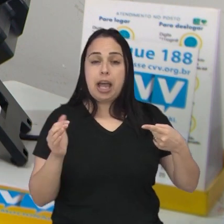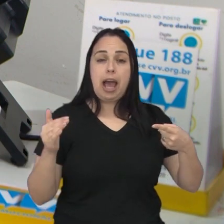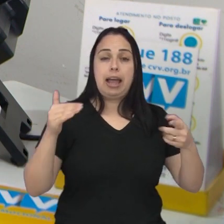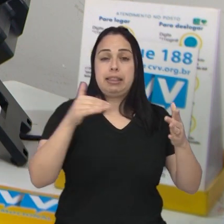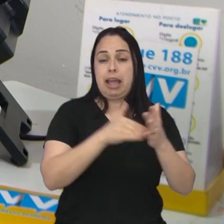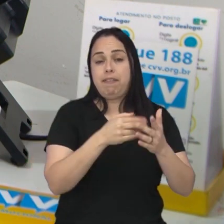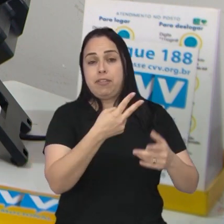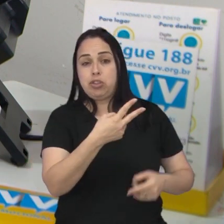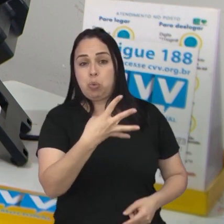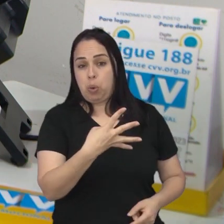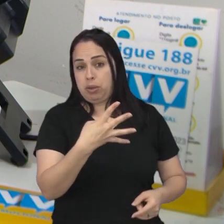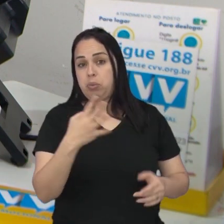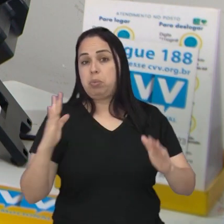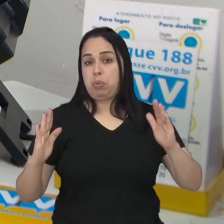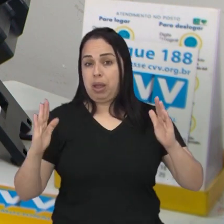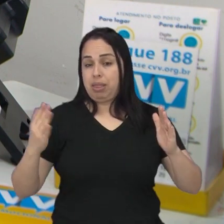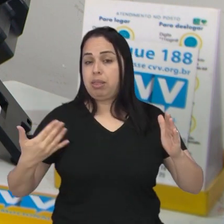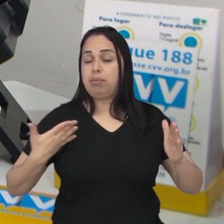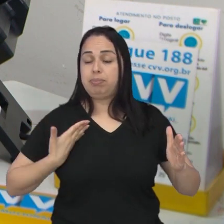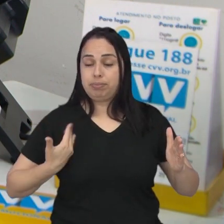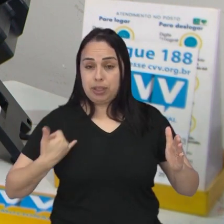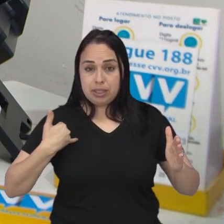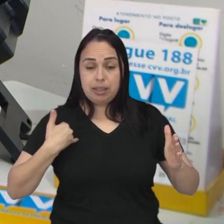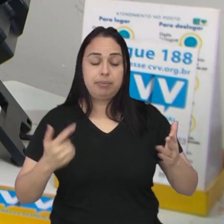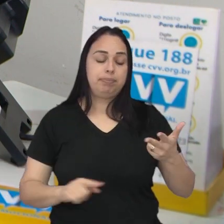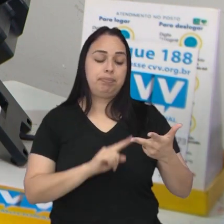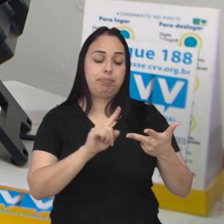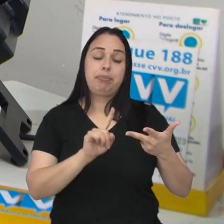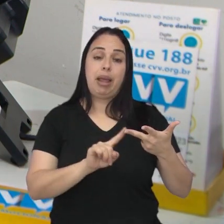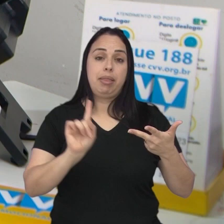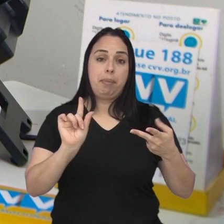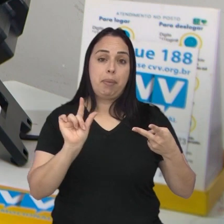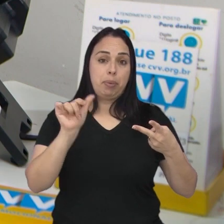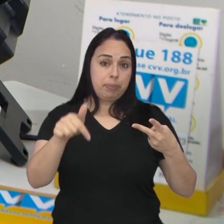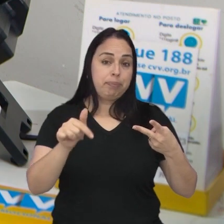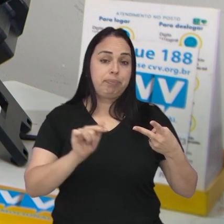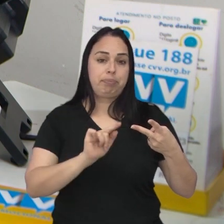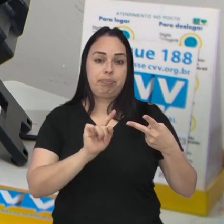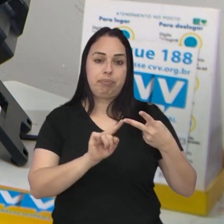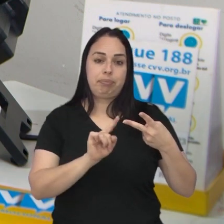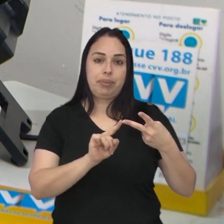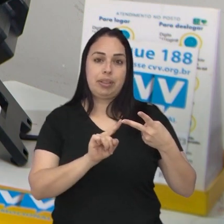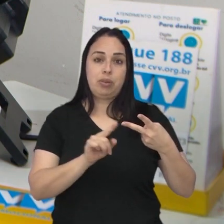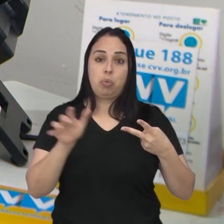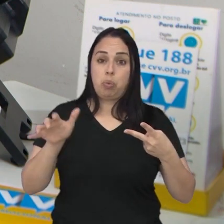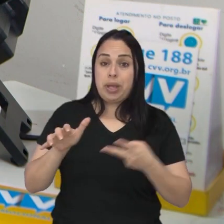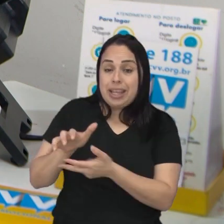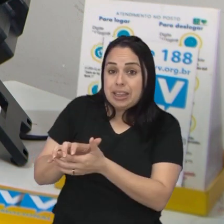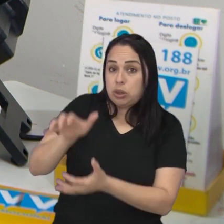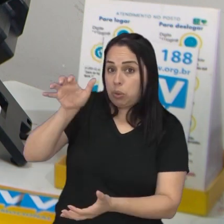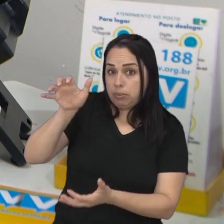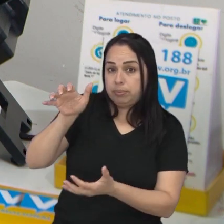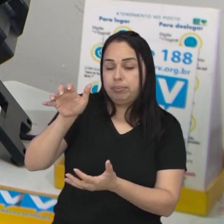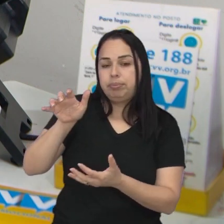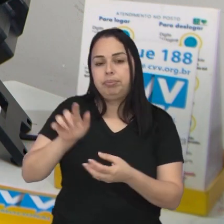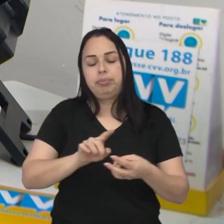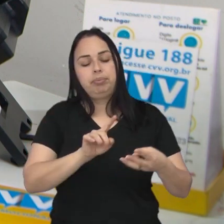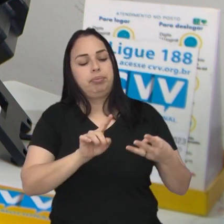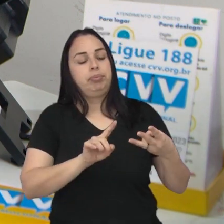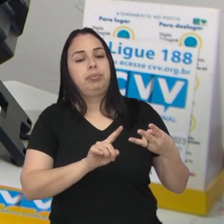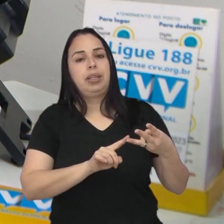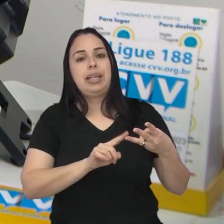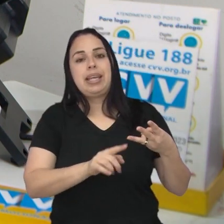de 15 a 24 anos. Né? Depois nós temos os